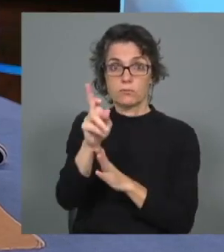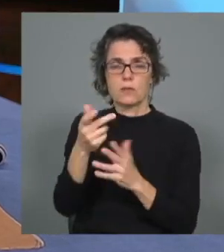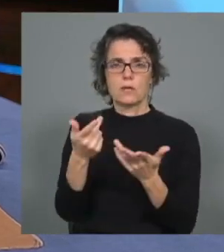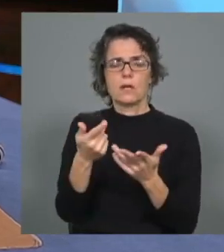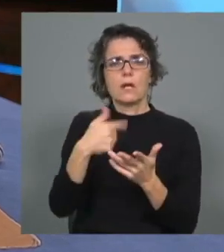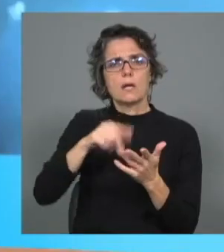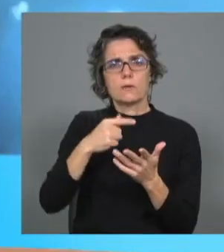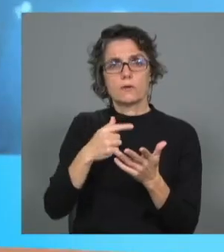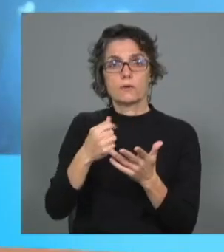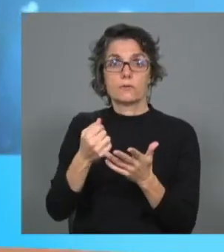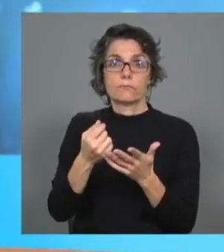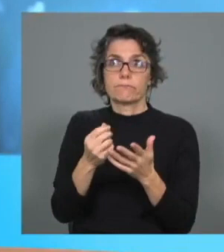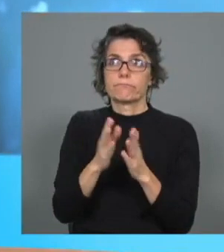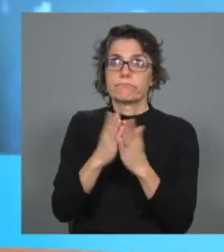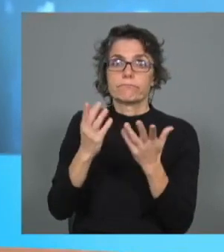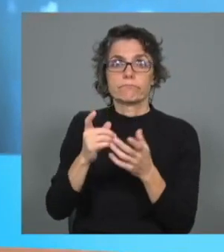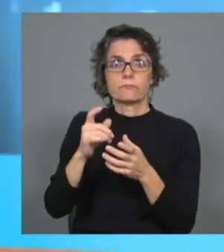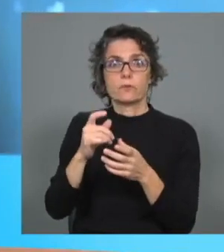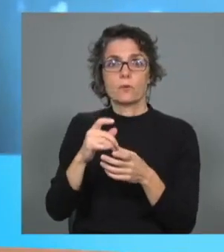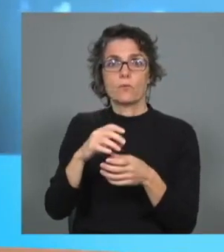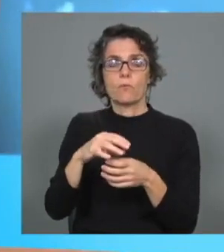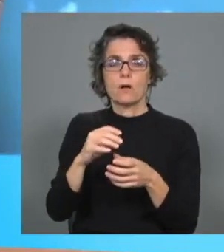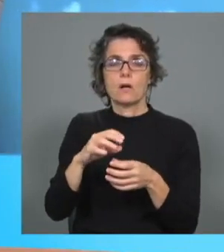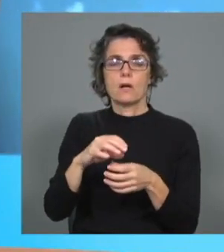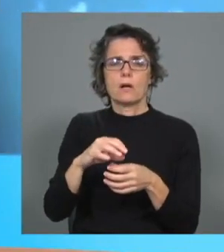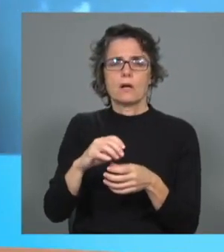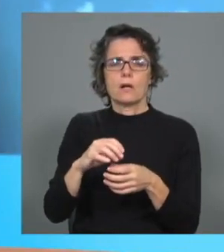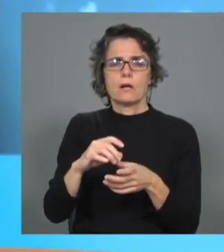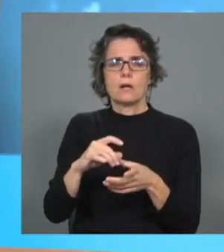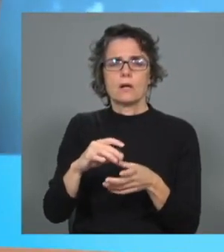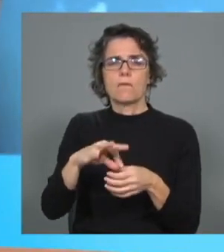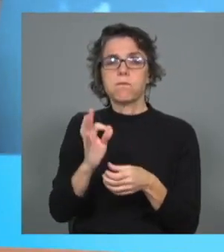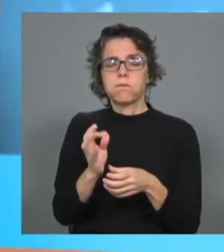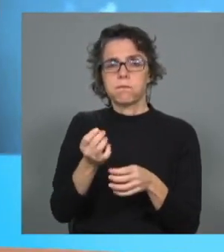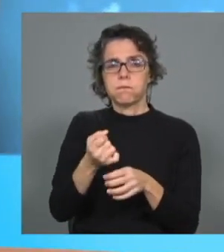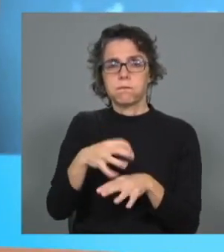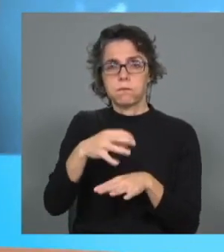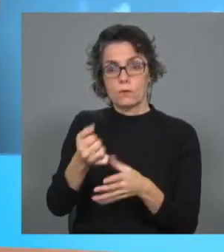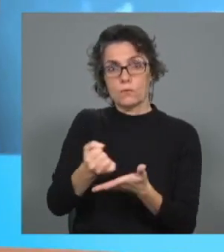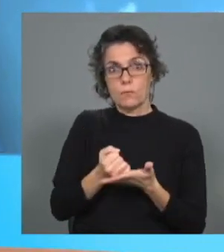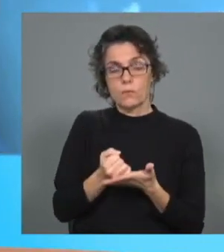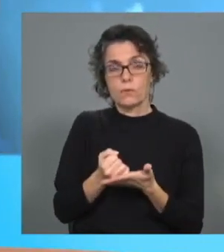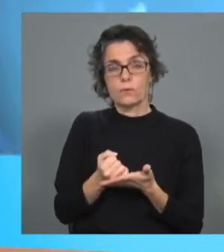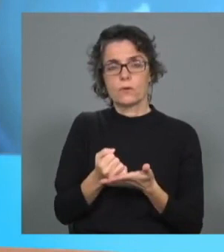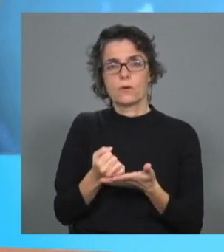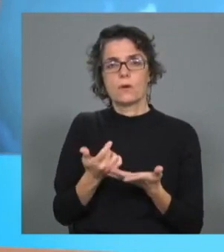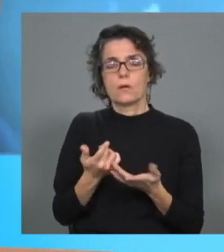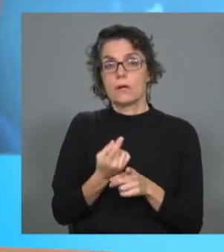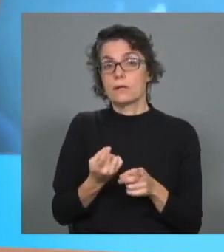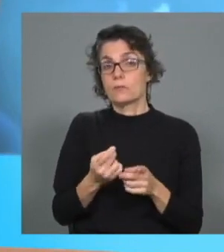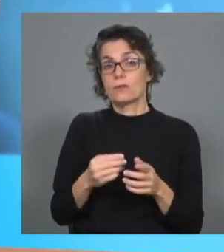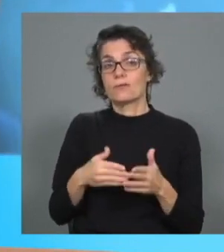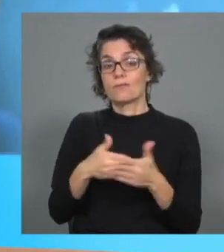Azul, que desbloqueou a verba necessária para conseguirmos estar presentes. Portanto, todo este tipo de dificuldades